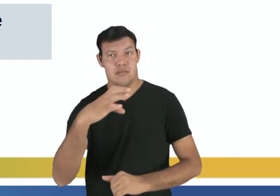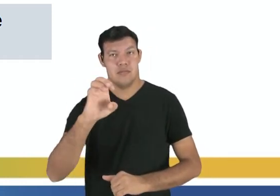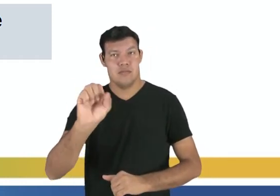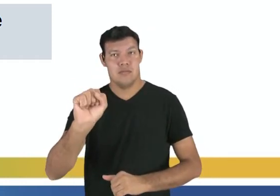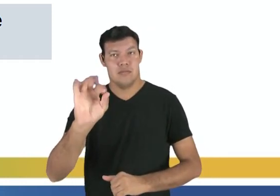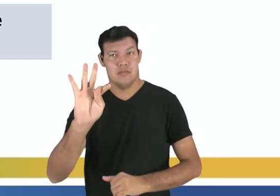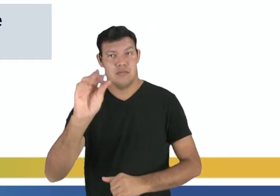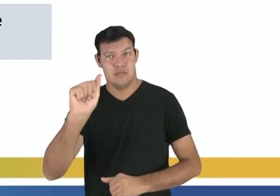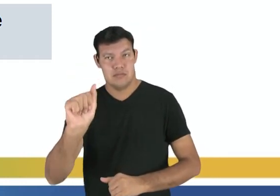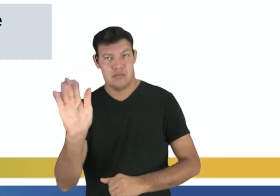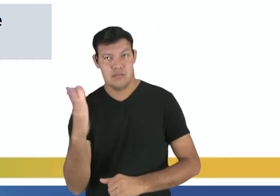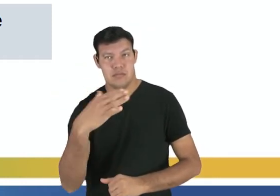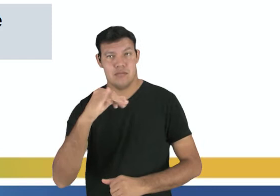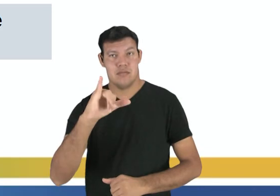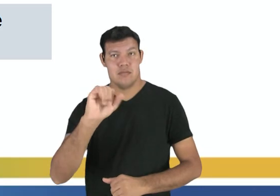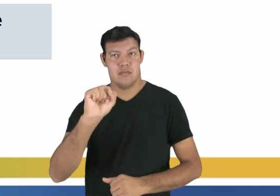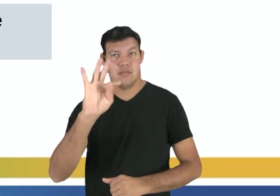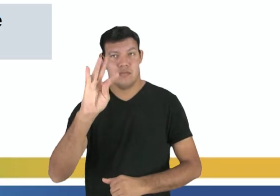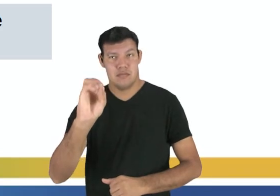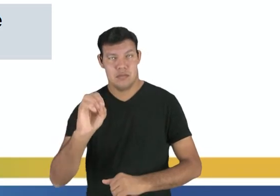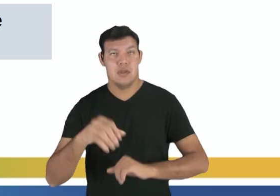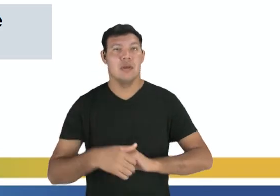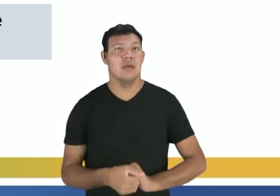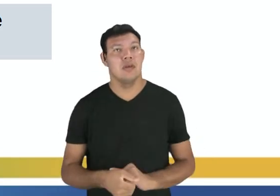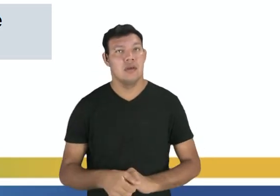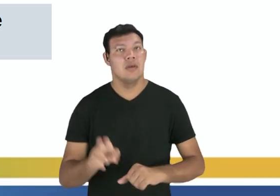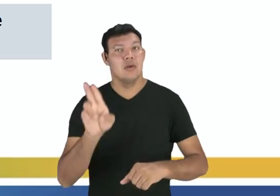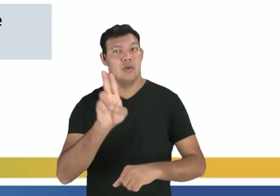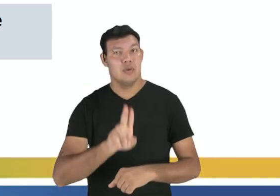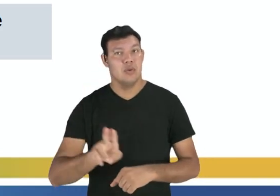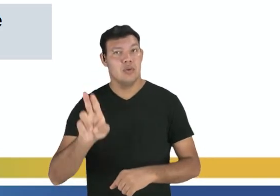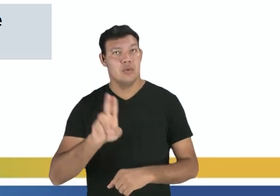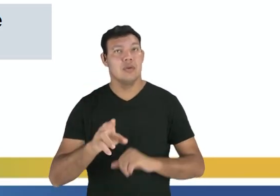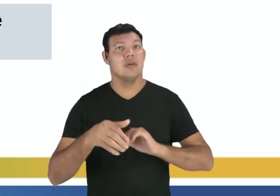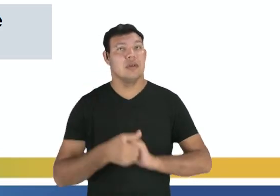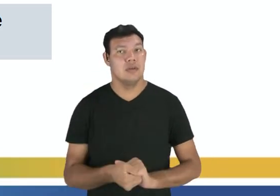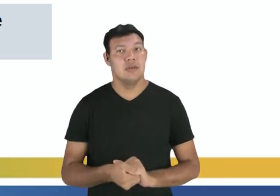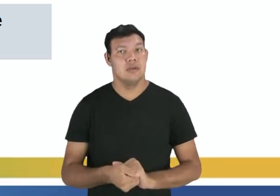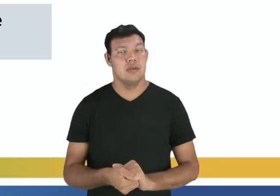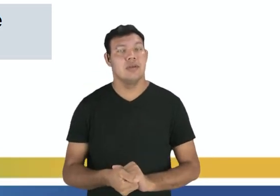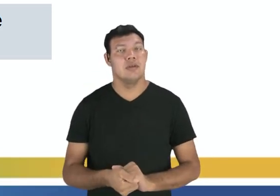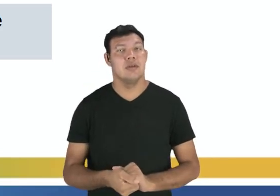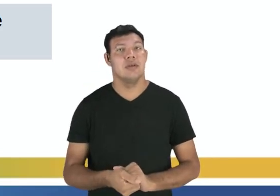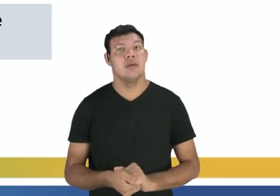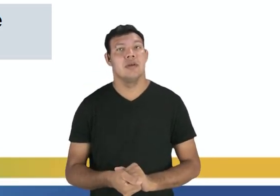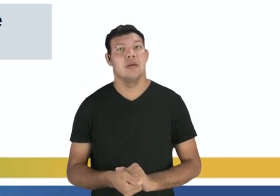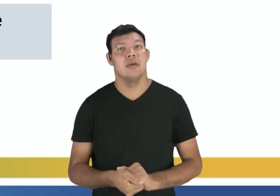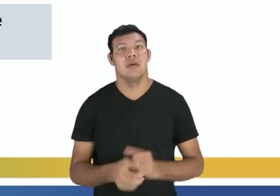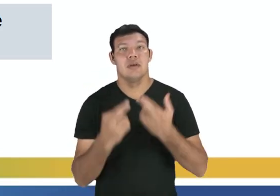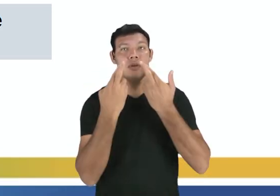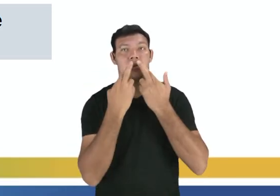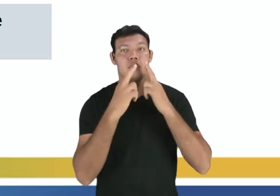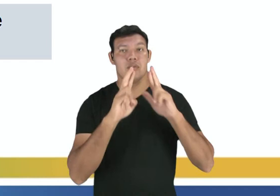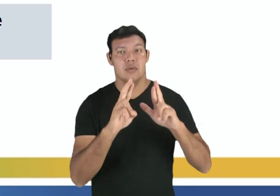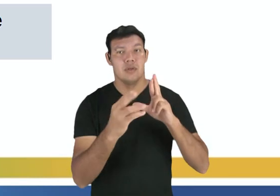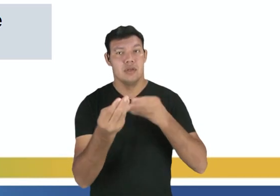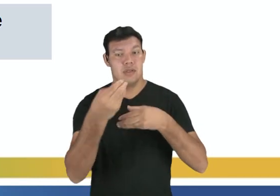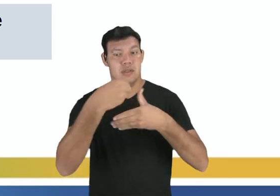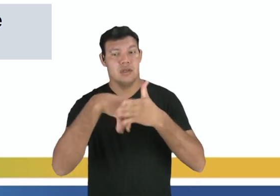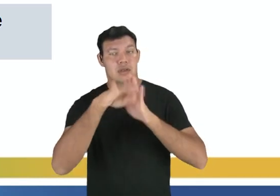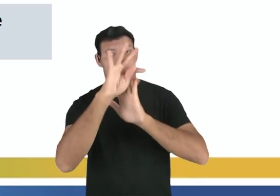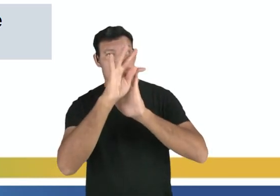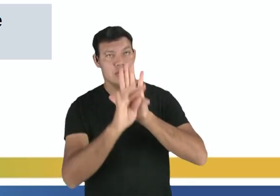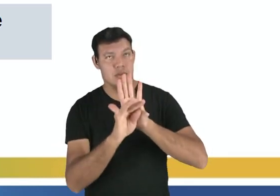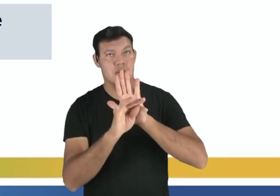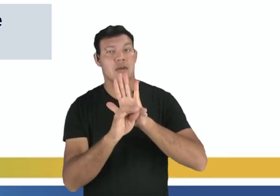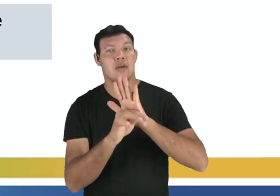como recursos catafóricos. Por quê? Porque você usa este, esta, isto no texto,